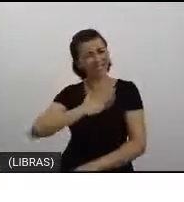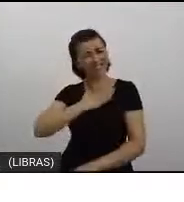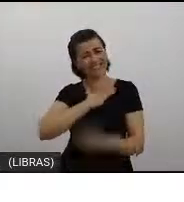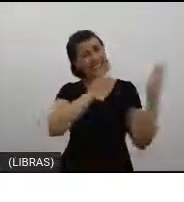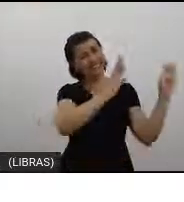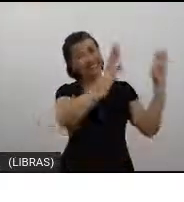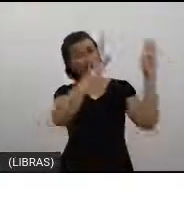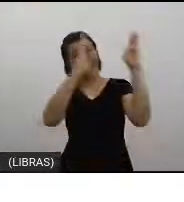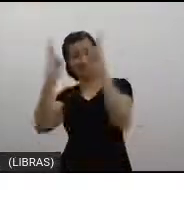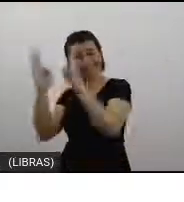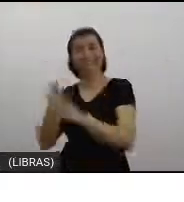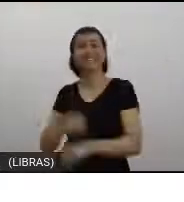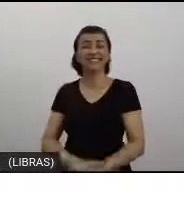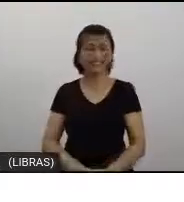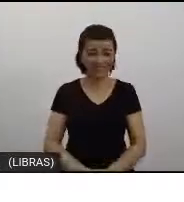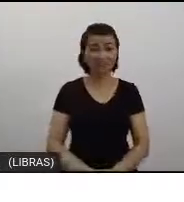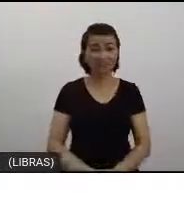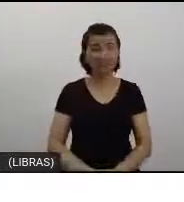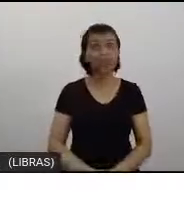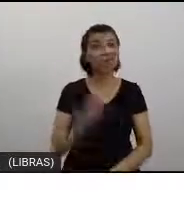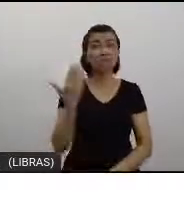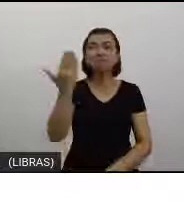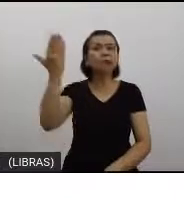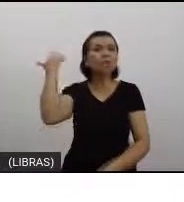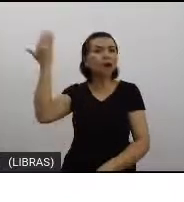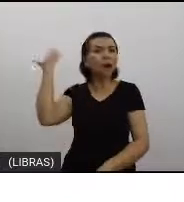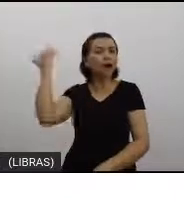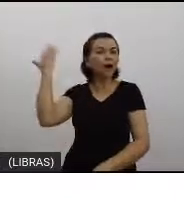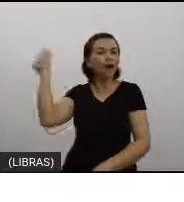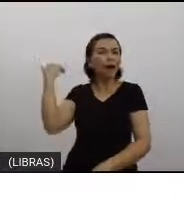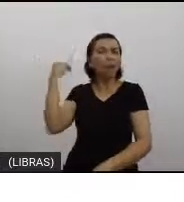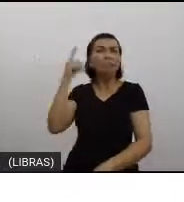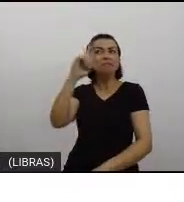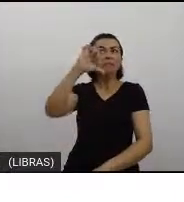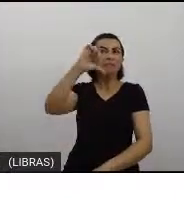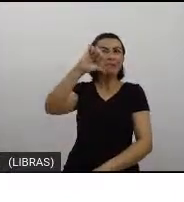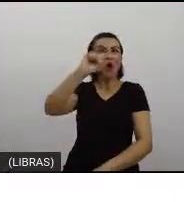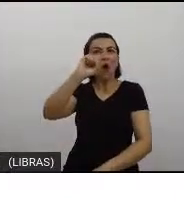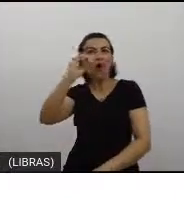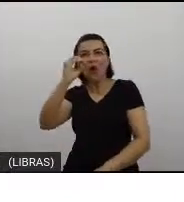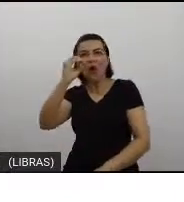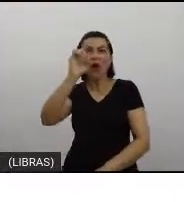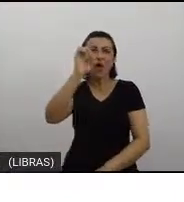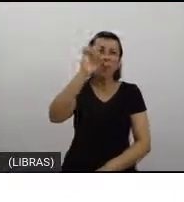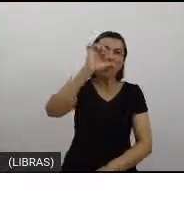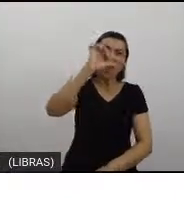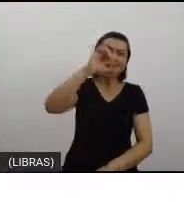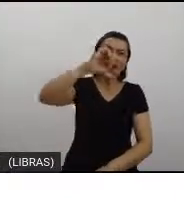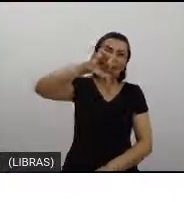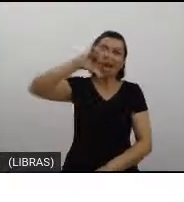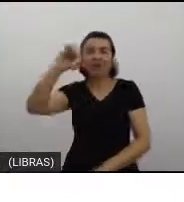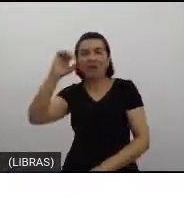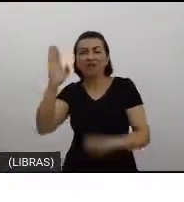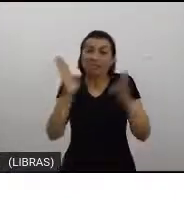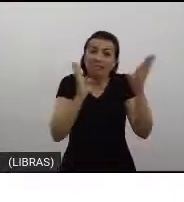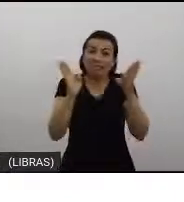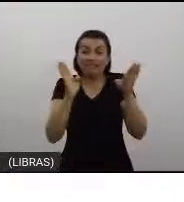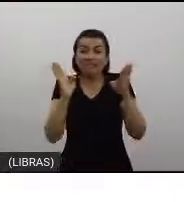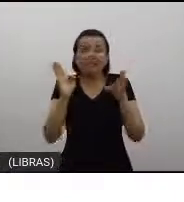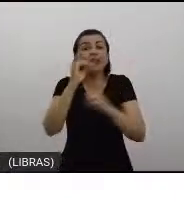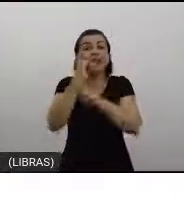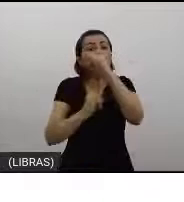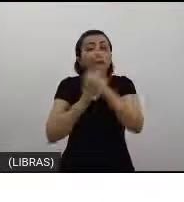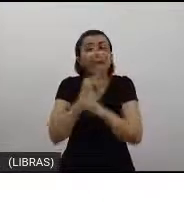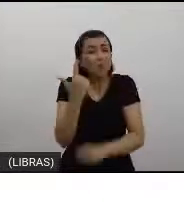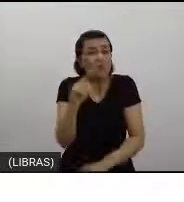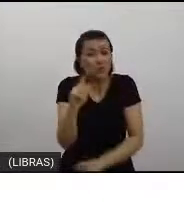E essa era pré-digital, né, que você já falou desde o começo, e eu já ia até